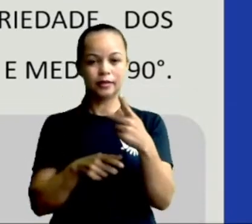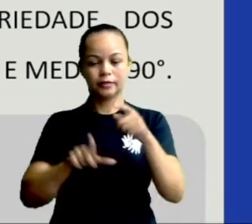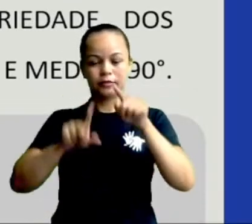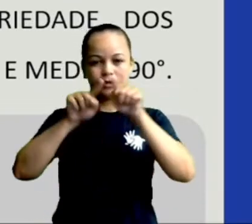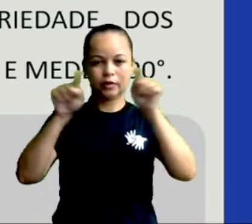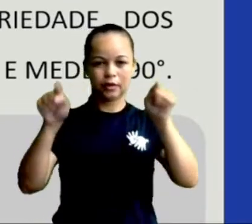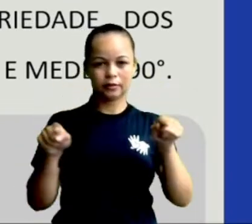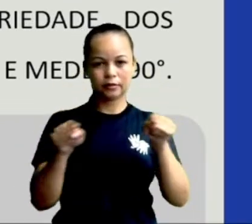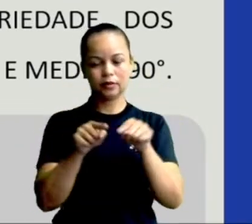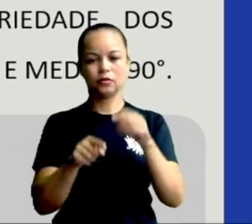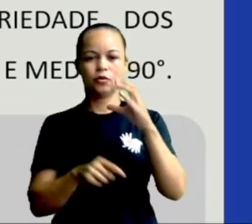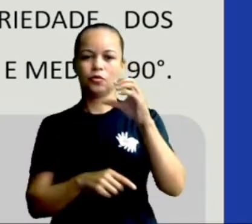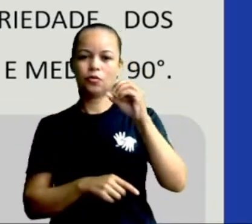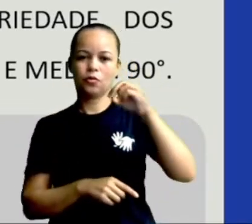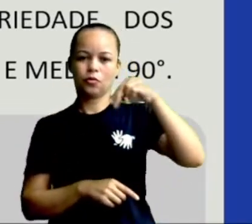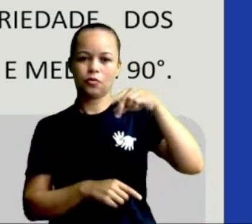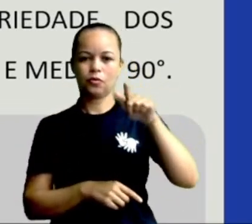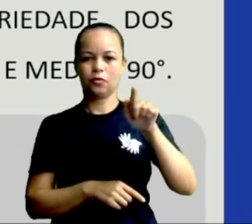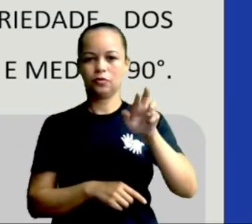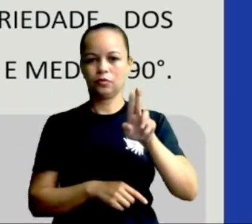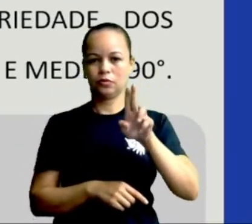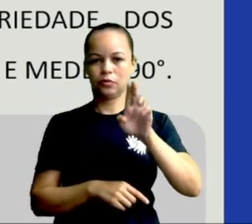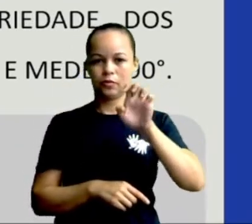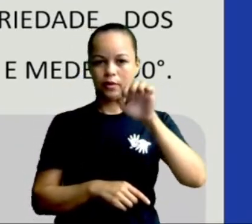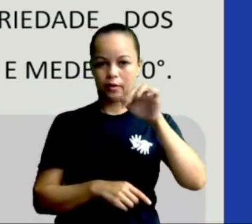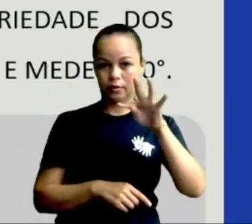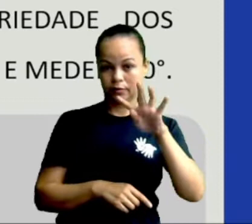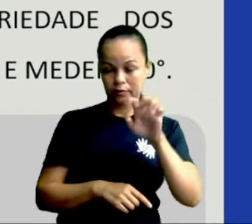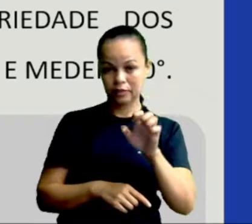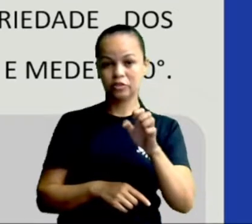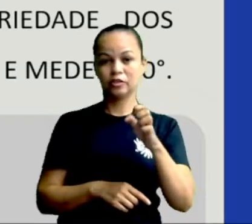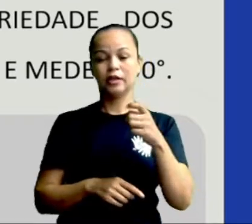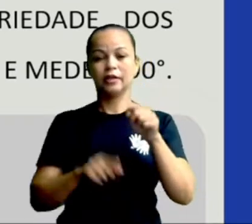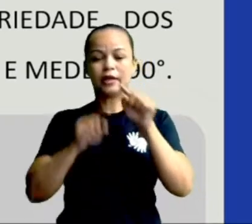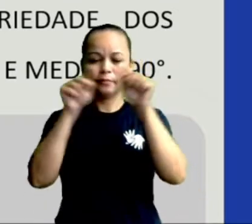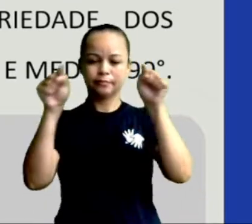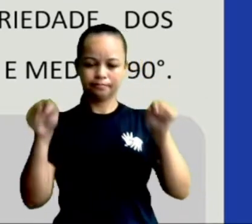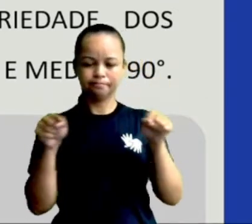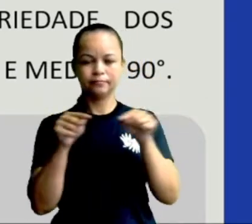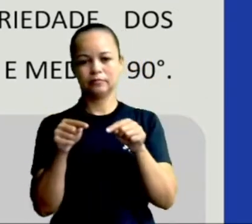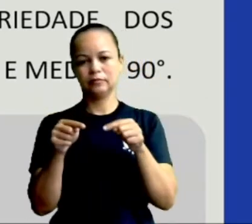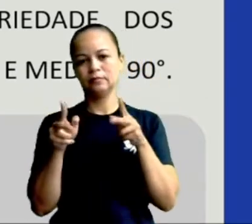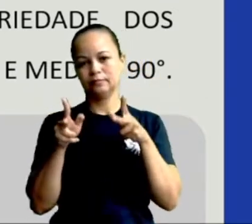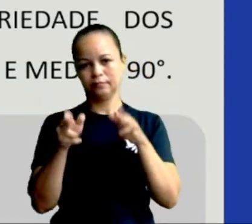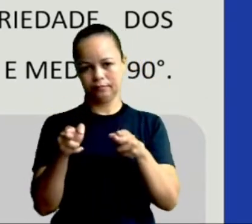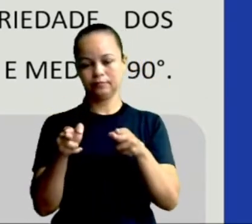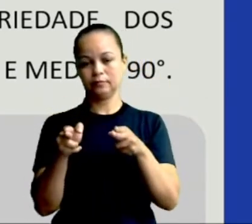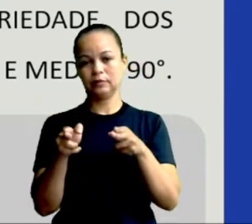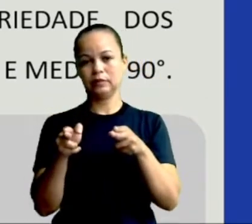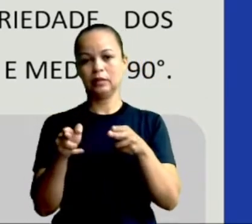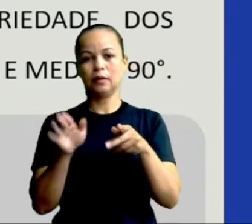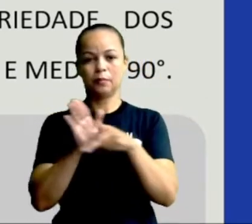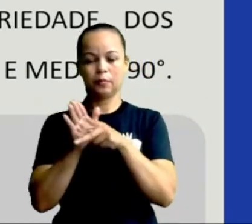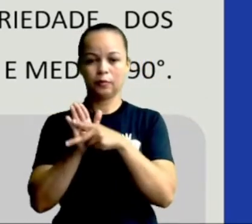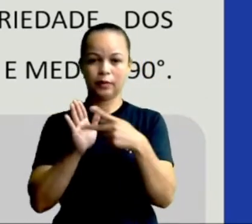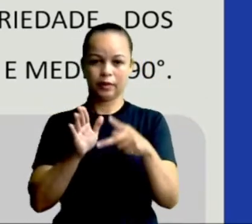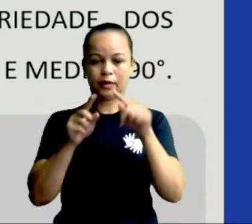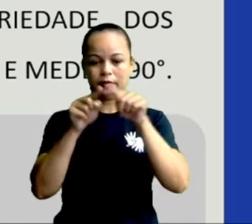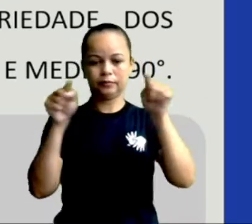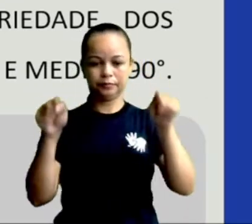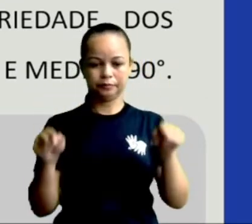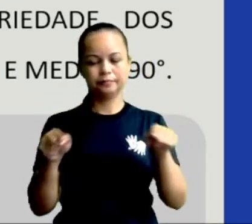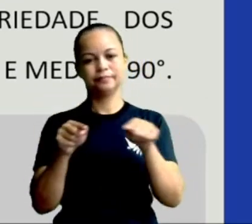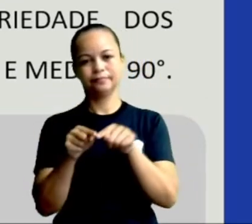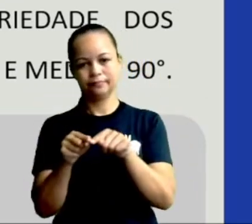congruentes, pois verificamos que as medidas de seus lados correspondentes são iguais. E por propriedade dos